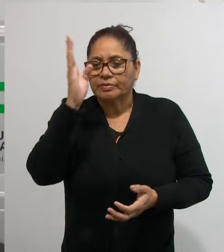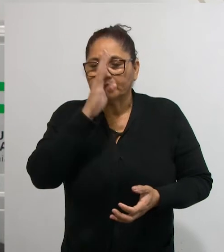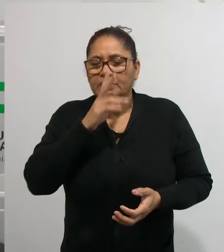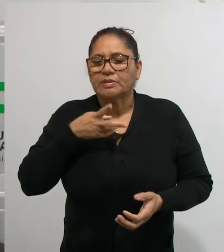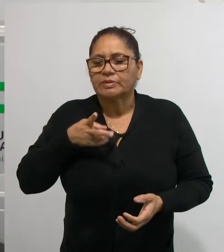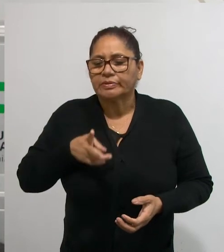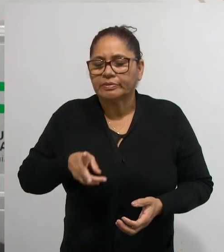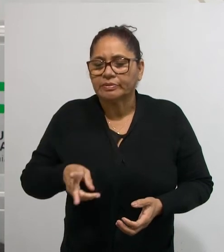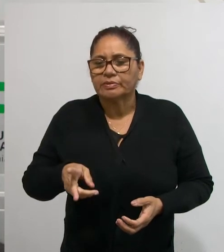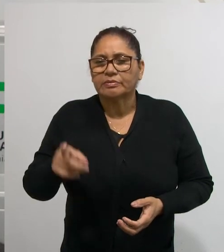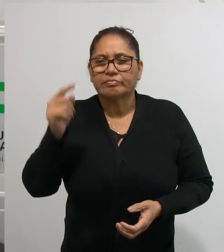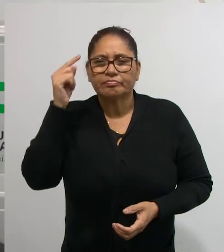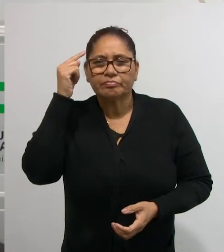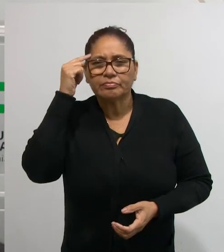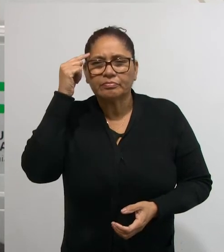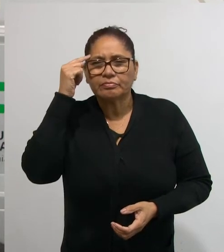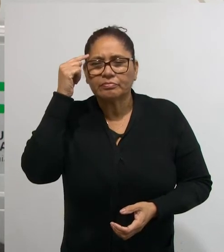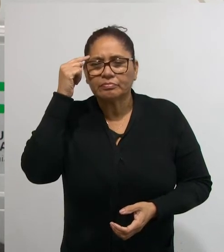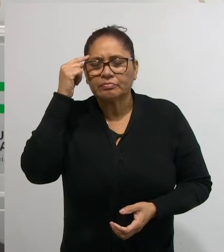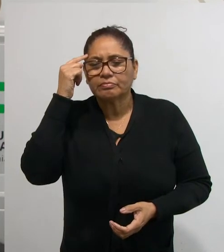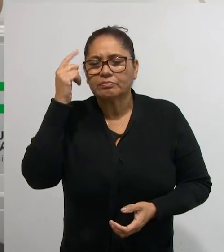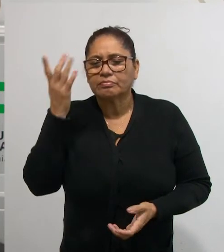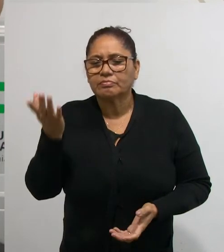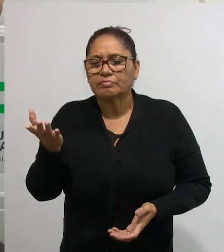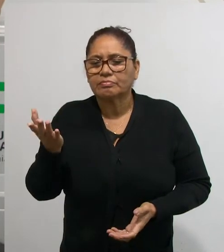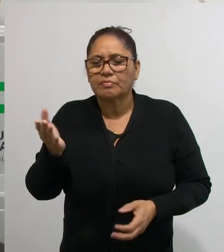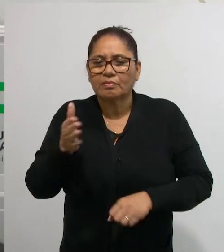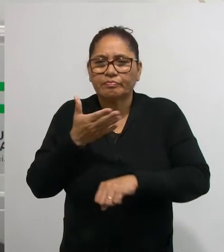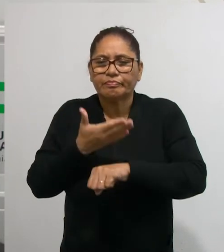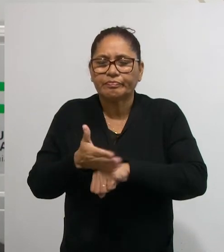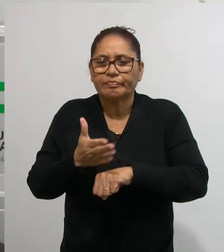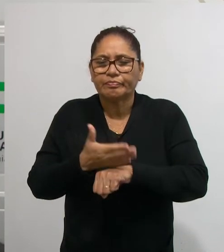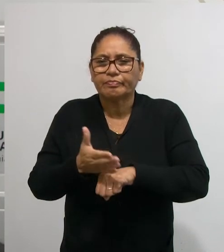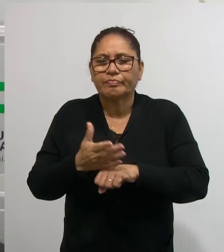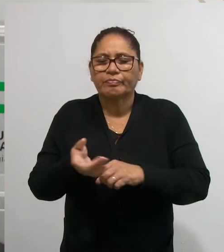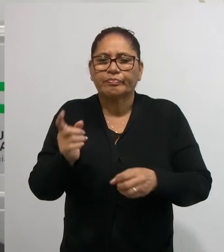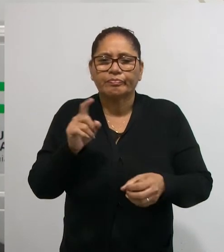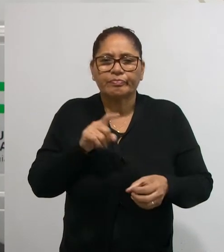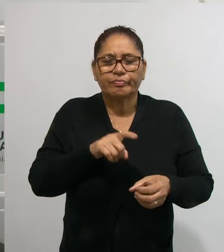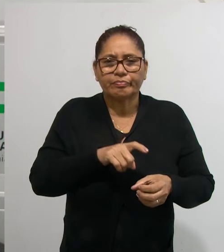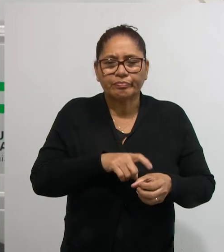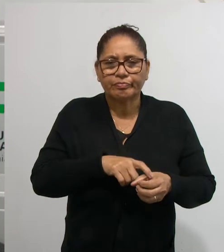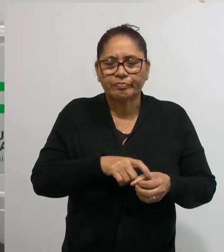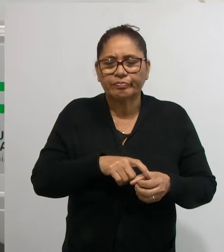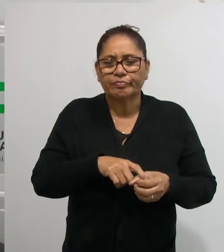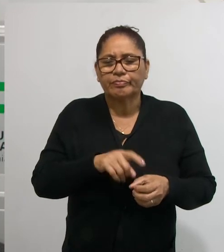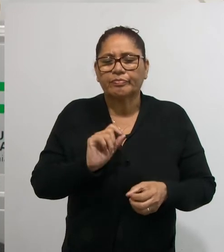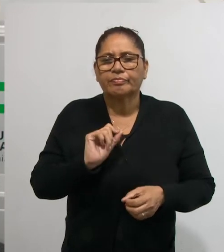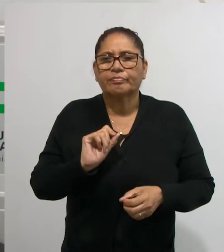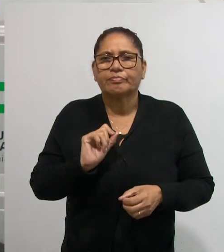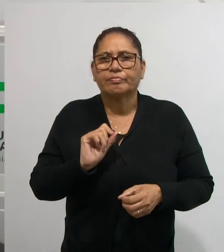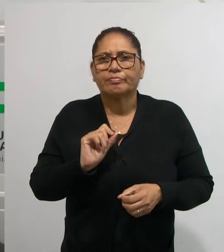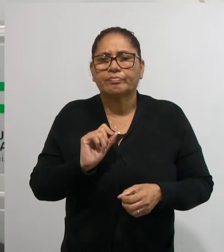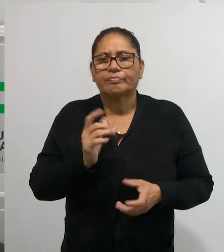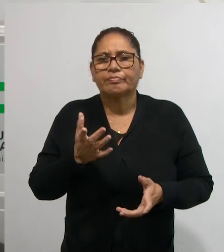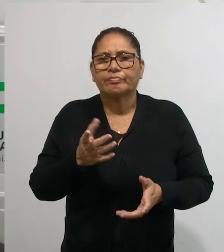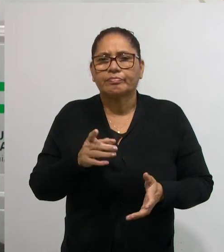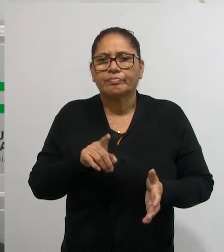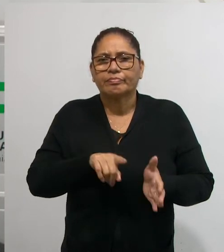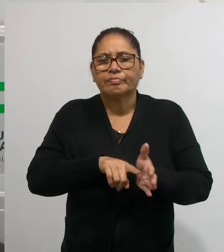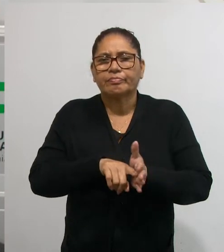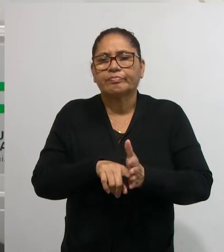continuou com esse pensamento, às vezes até, e essas práticas voltadas, né, para essa questão